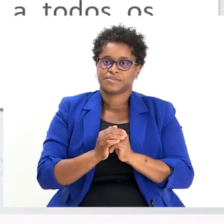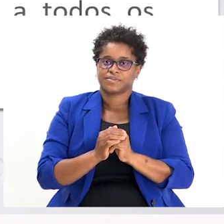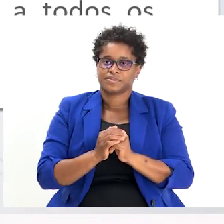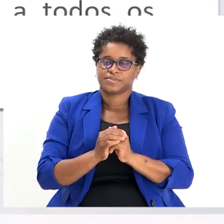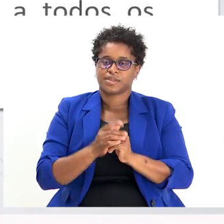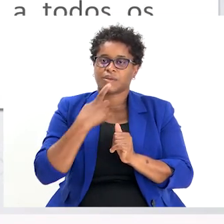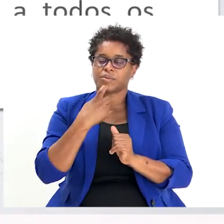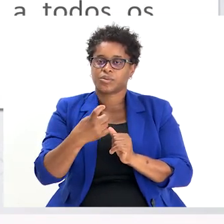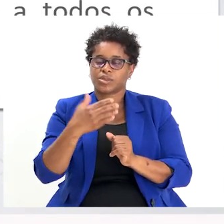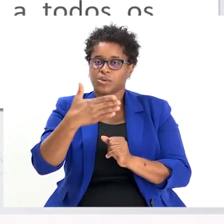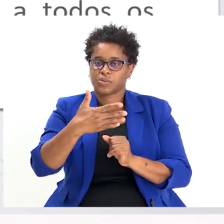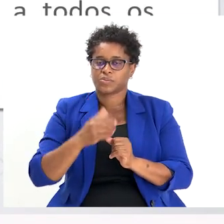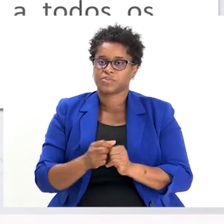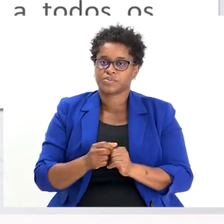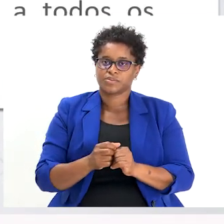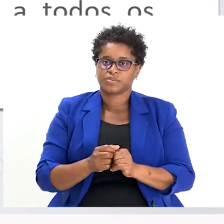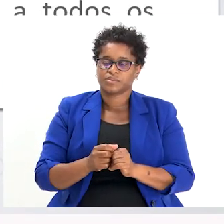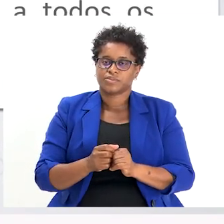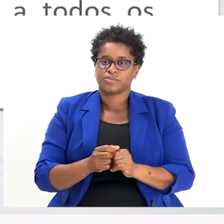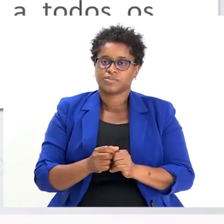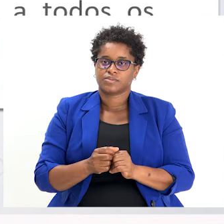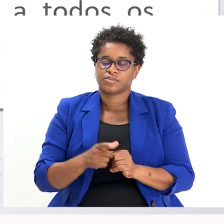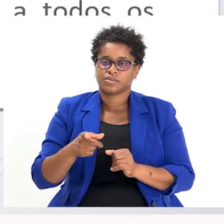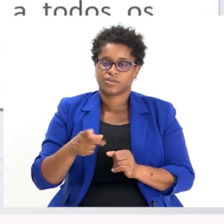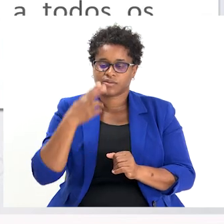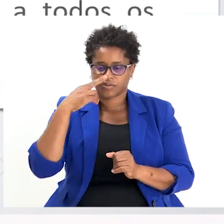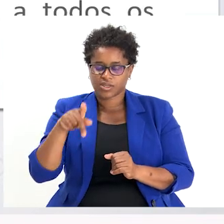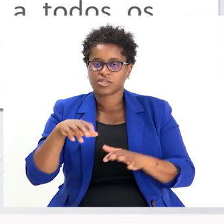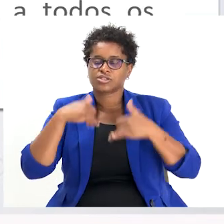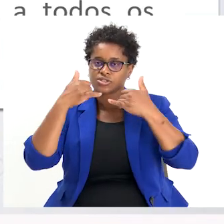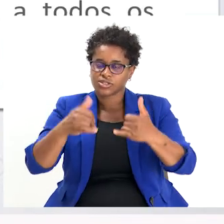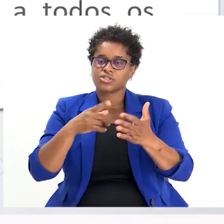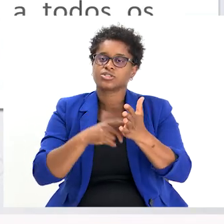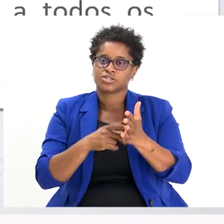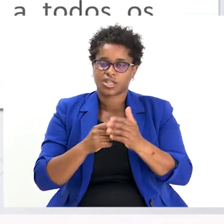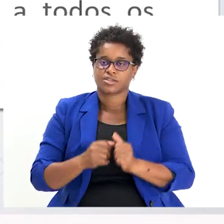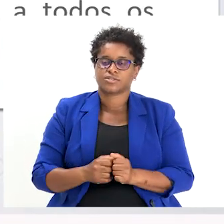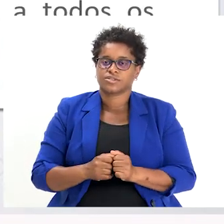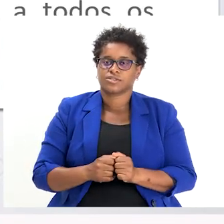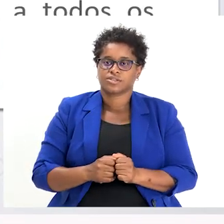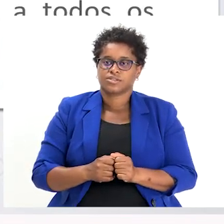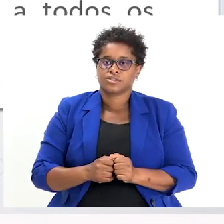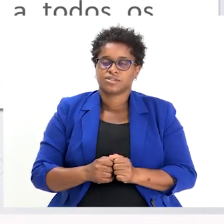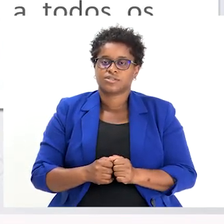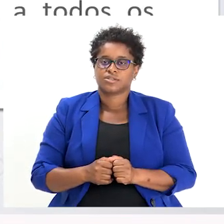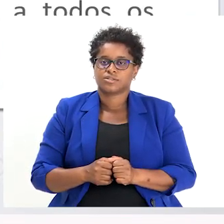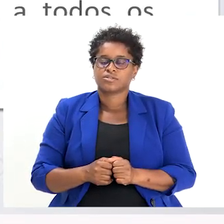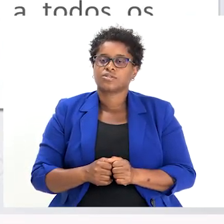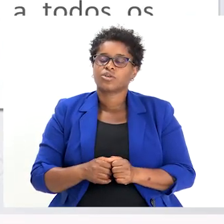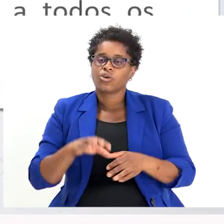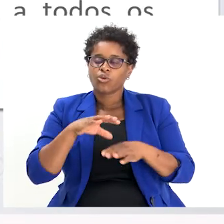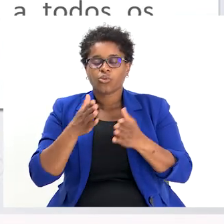A pergunta 1. Considere as seguintes necessidades: usar